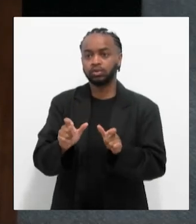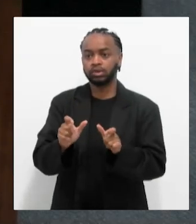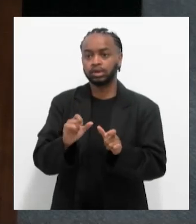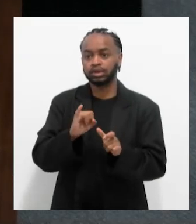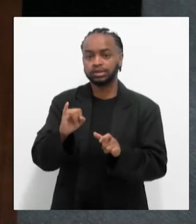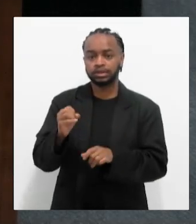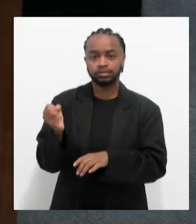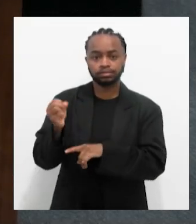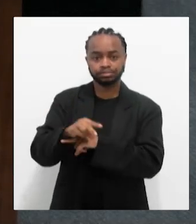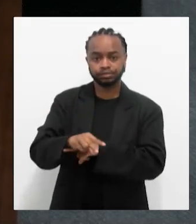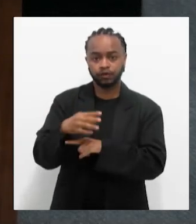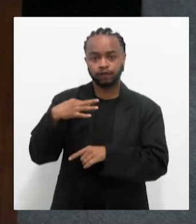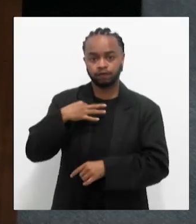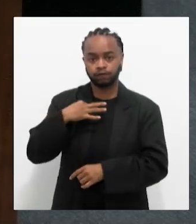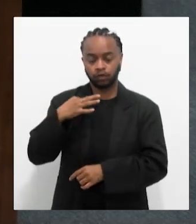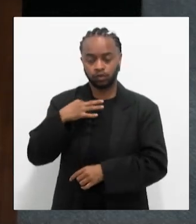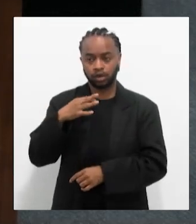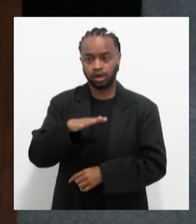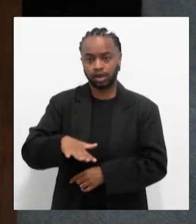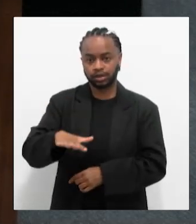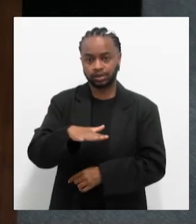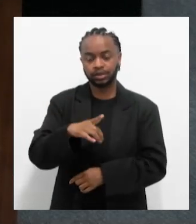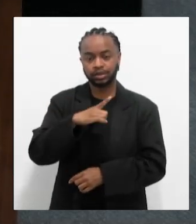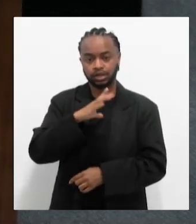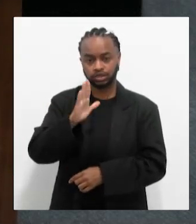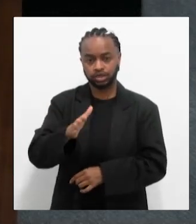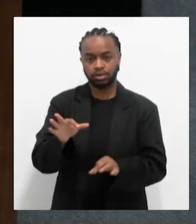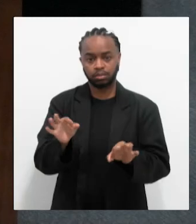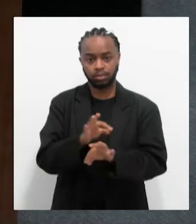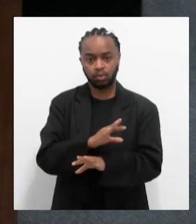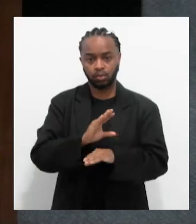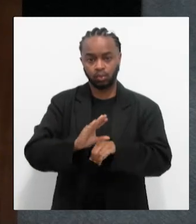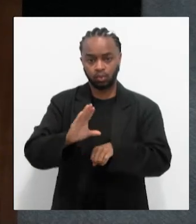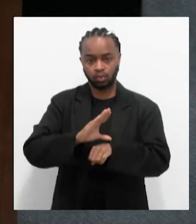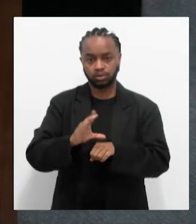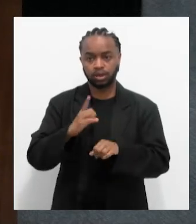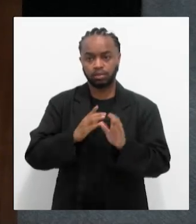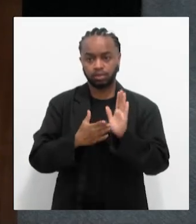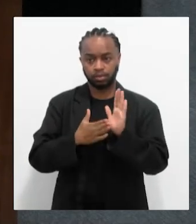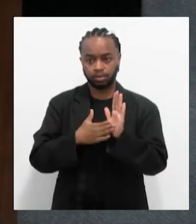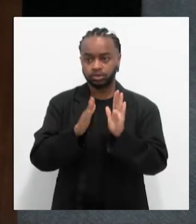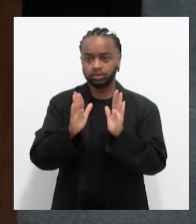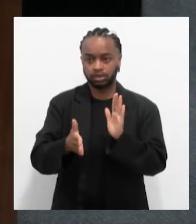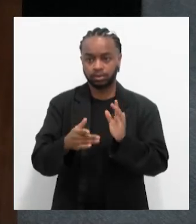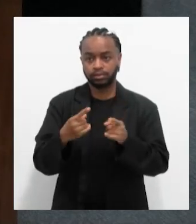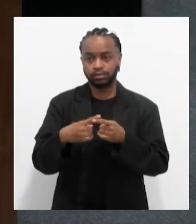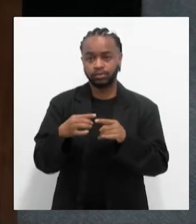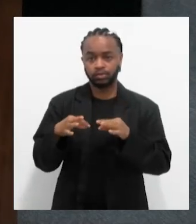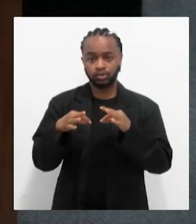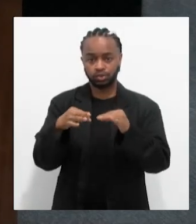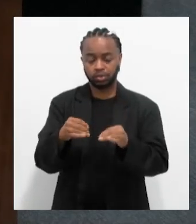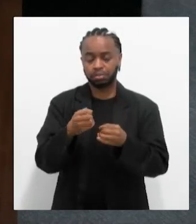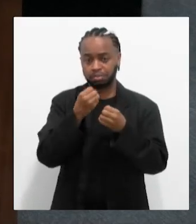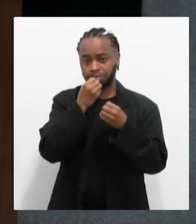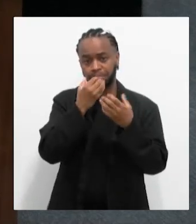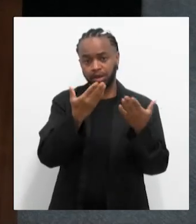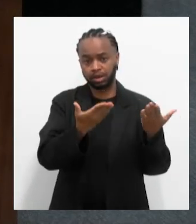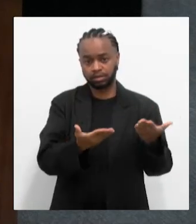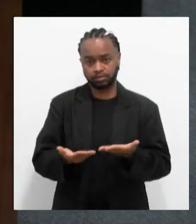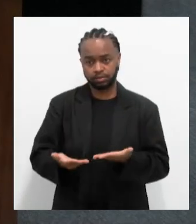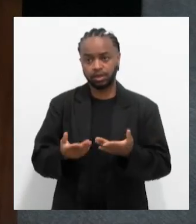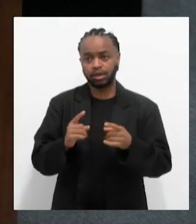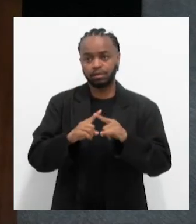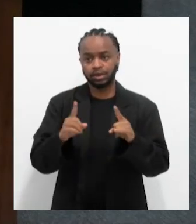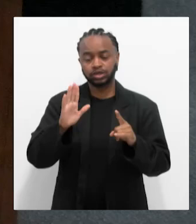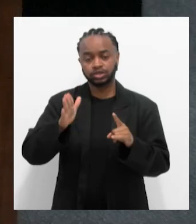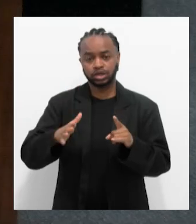nesse serviço de voluntariado, eles já têm esse tipo de proposta. Então, as propostas todas são muito bem acolhidas, mas já estão